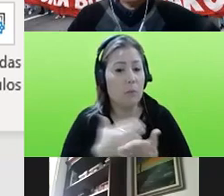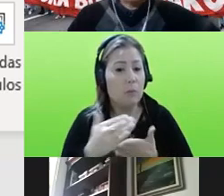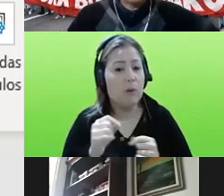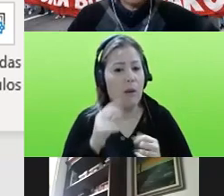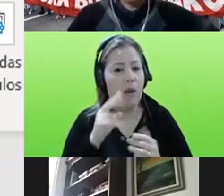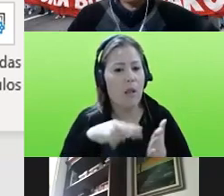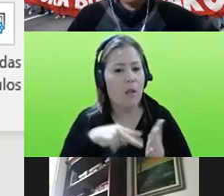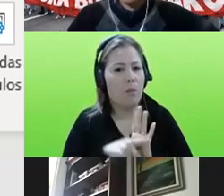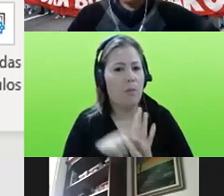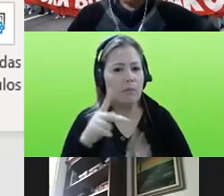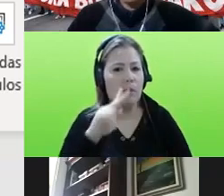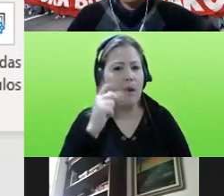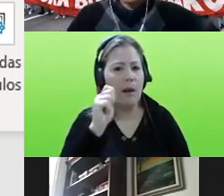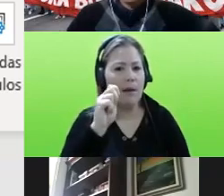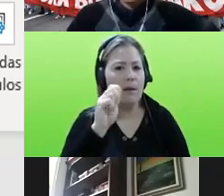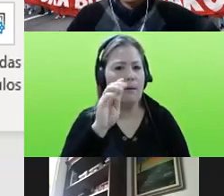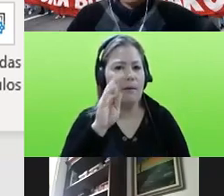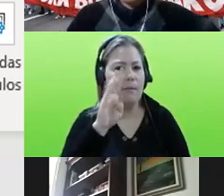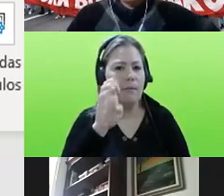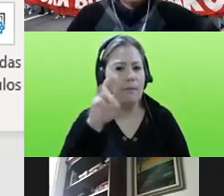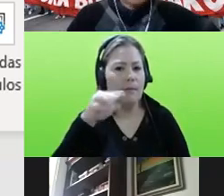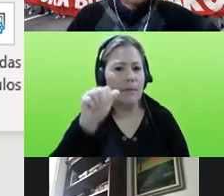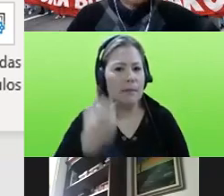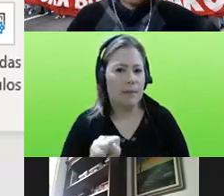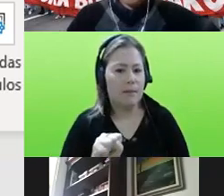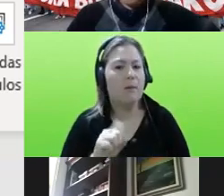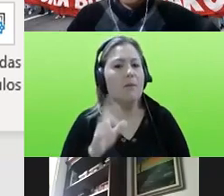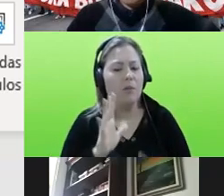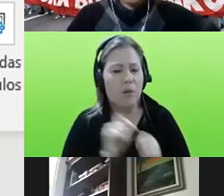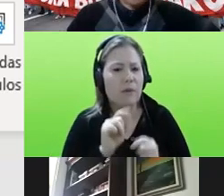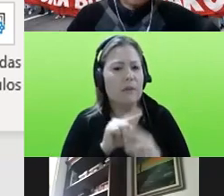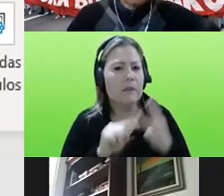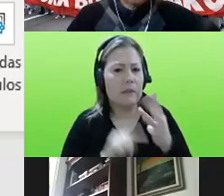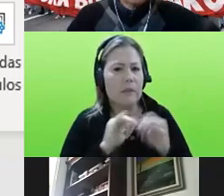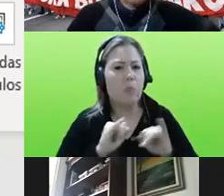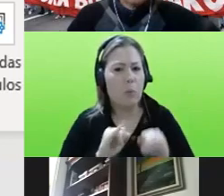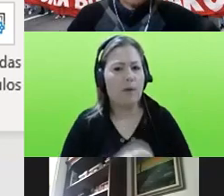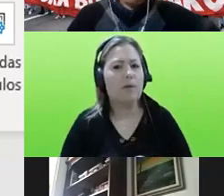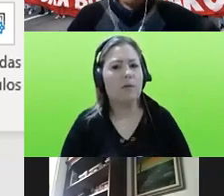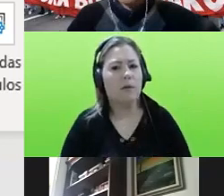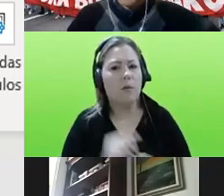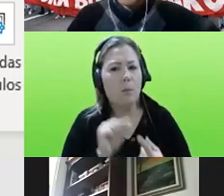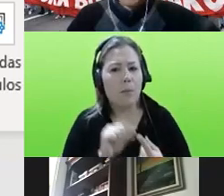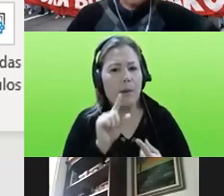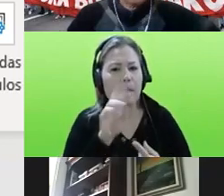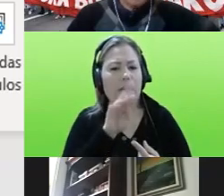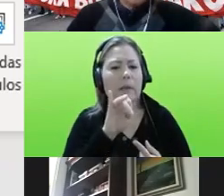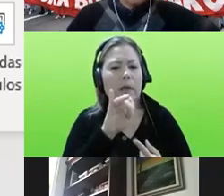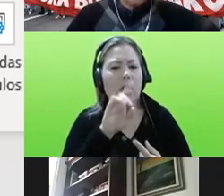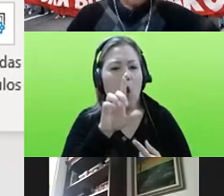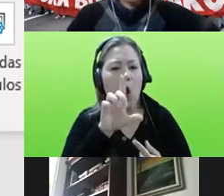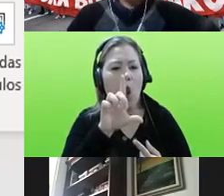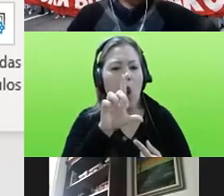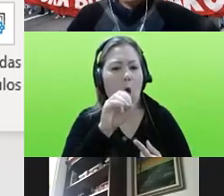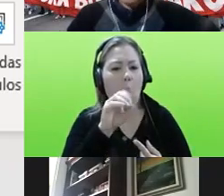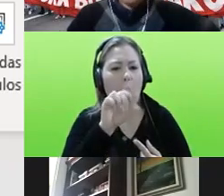próprio Habermas. Então, isso já saíram três publicações, uma pequena trilogia, três tratados,